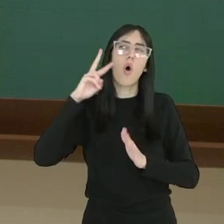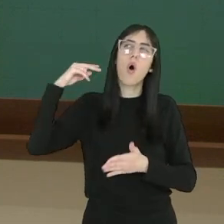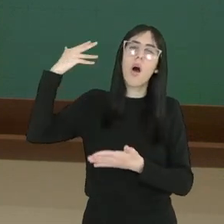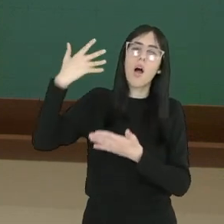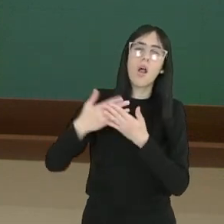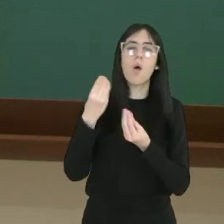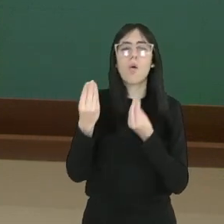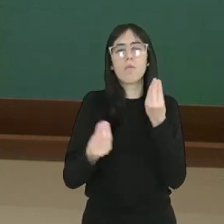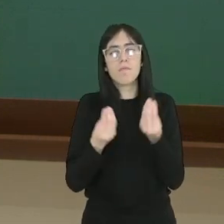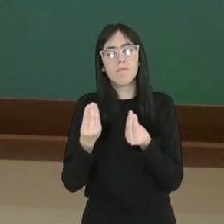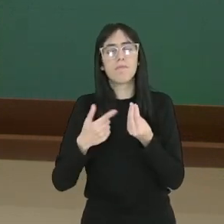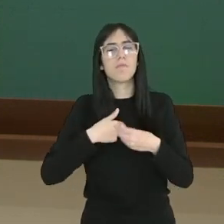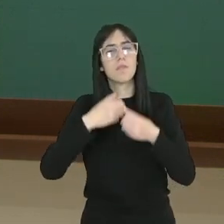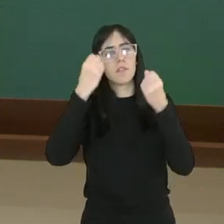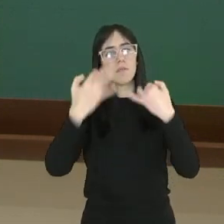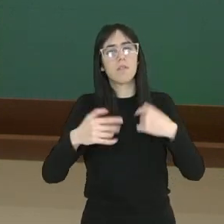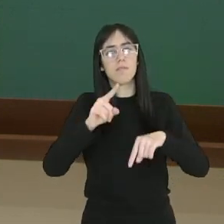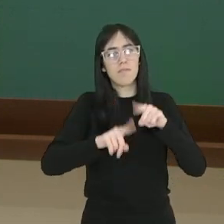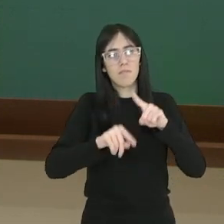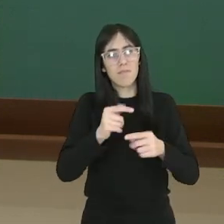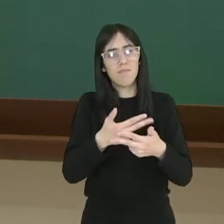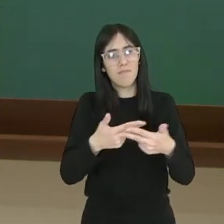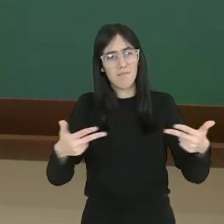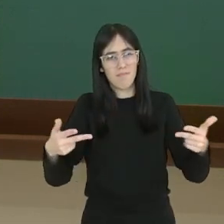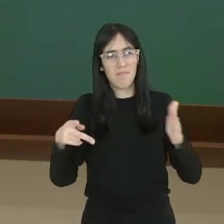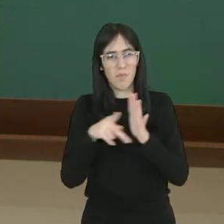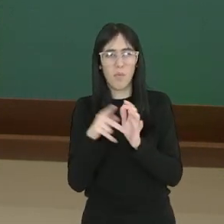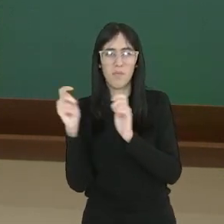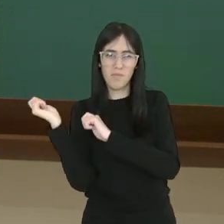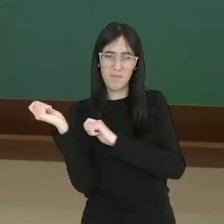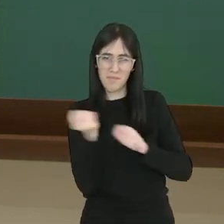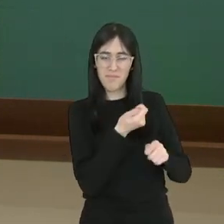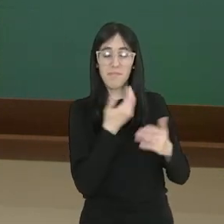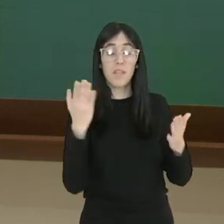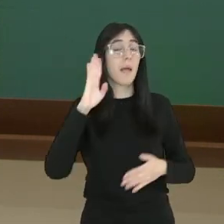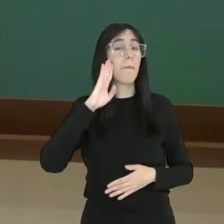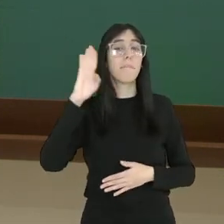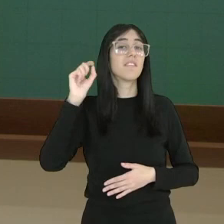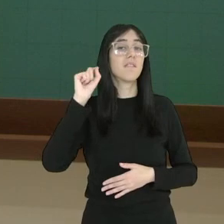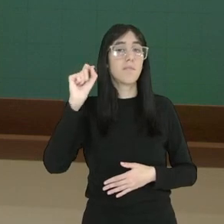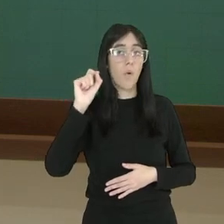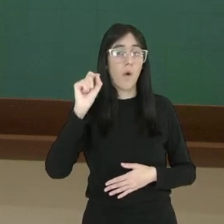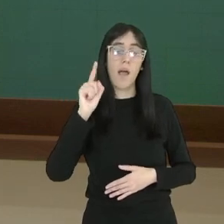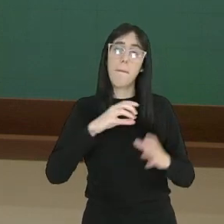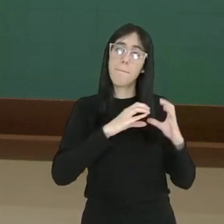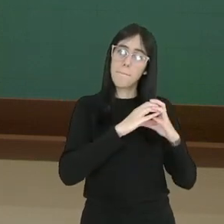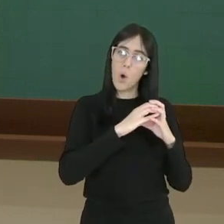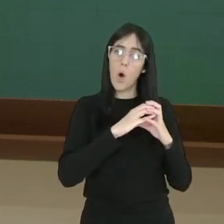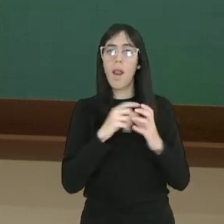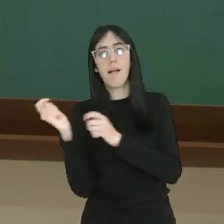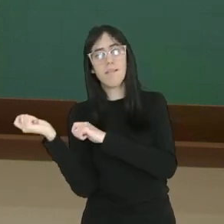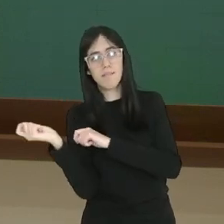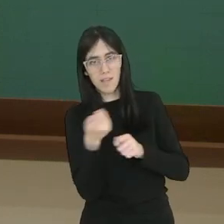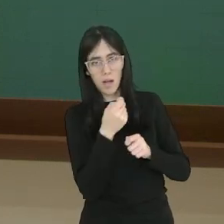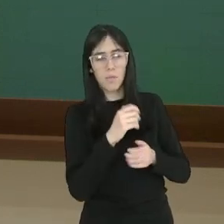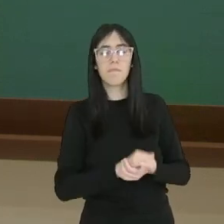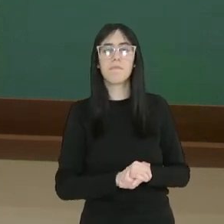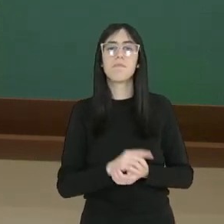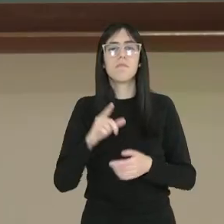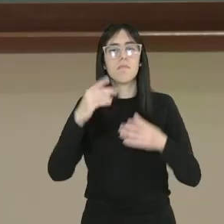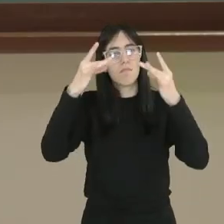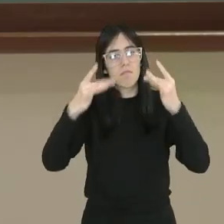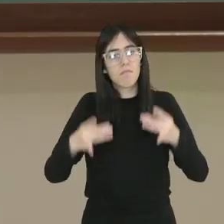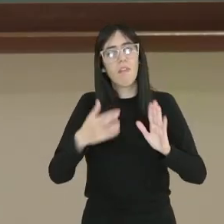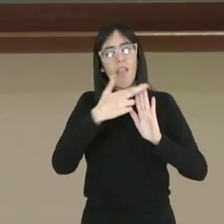modalidade, falamos sobre os materiais e equipamentos, lembrando que os principais são o taco e a bolinha, e os fundamentos e as